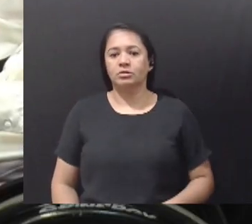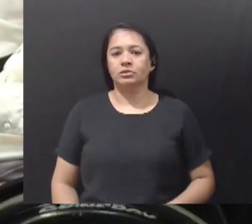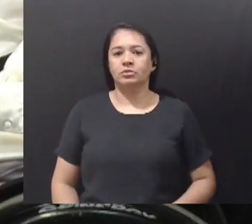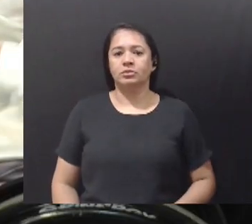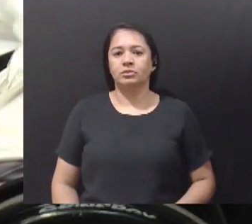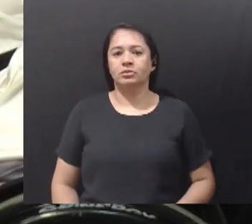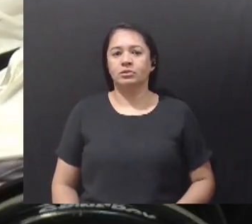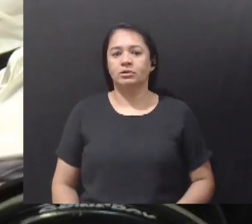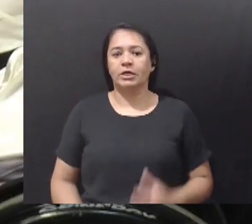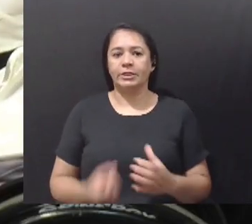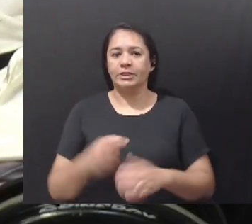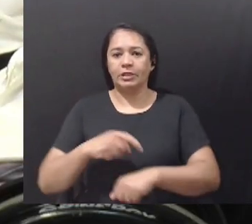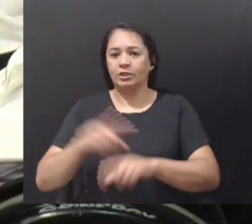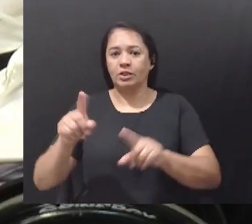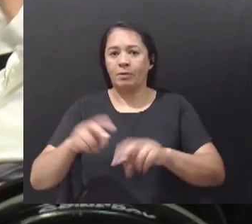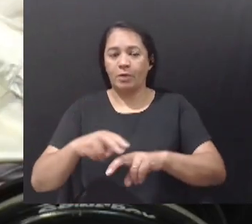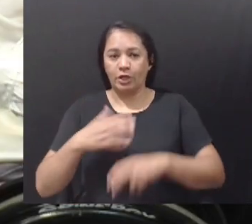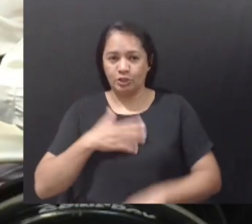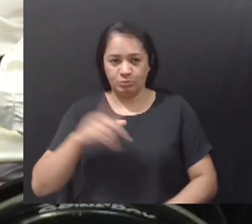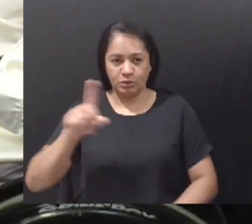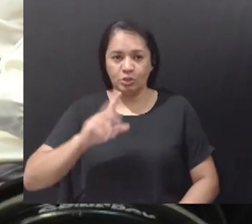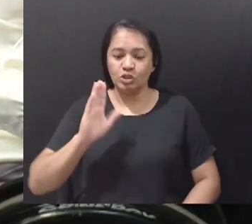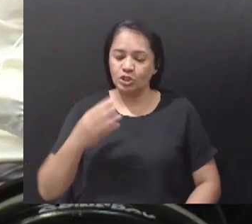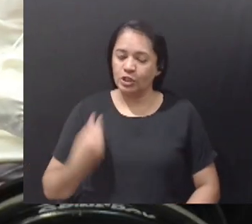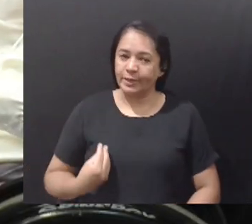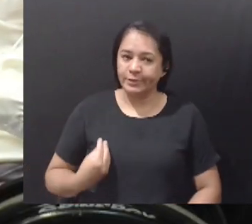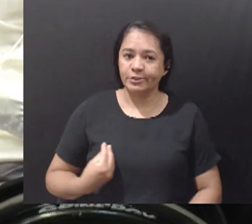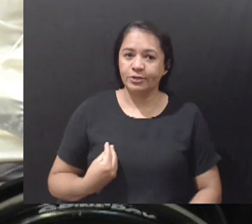foi criada por causa de mim. Ela já existia, eu só fui secretária.